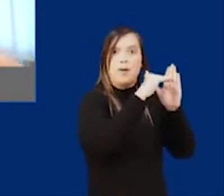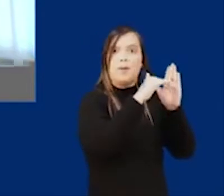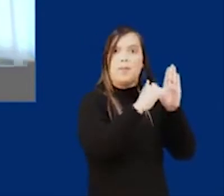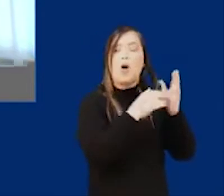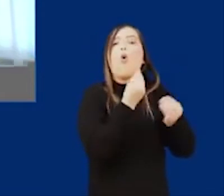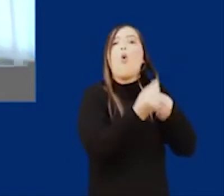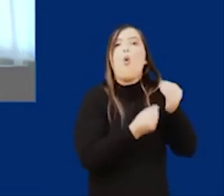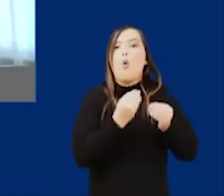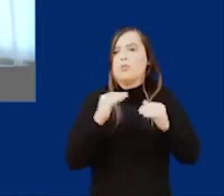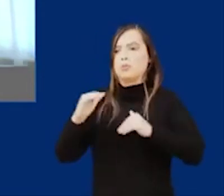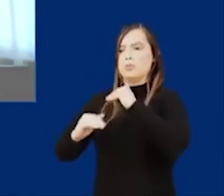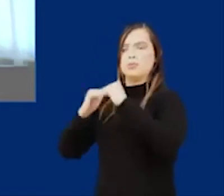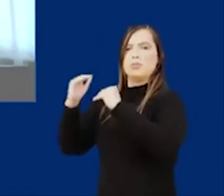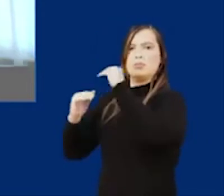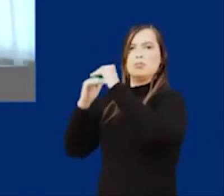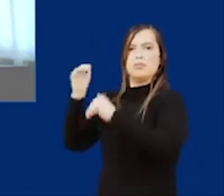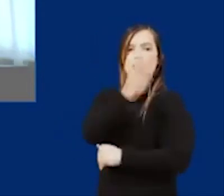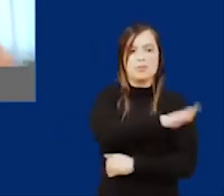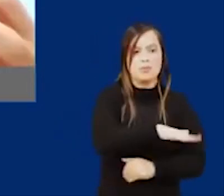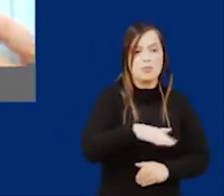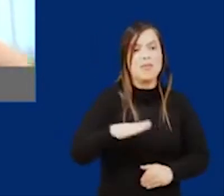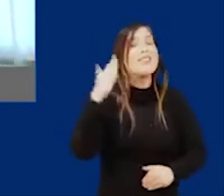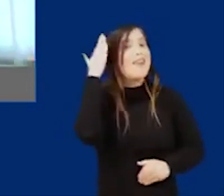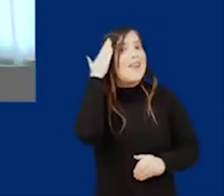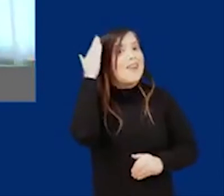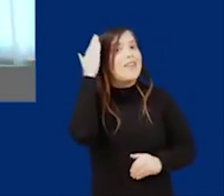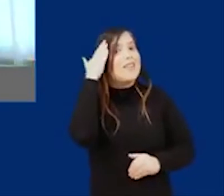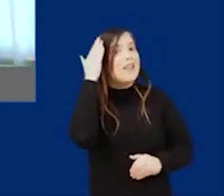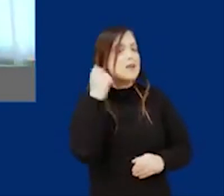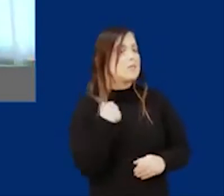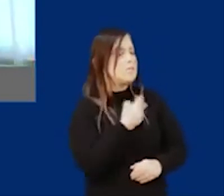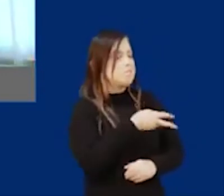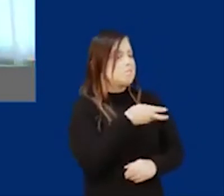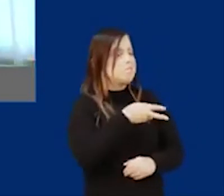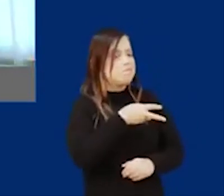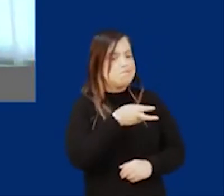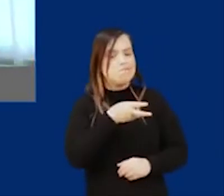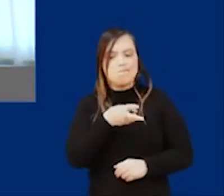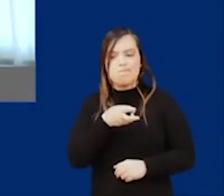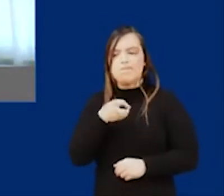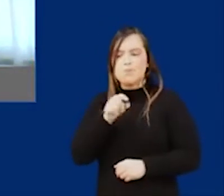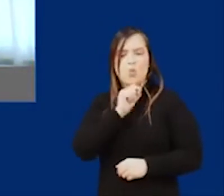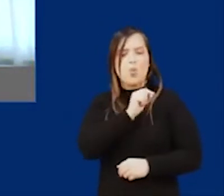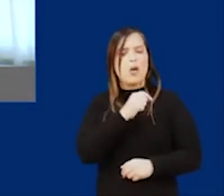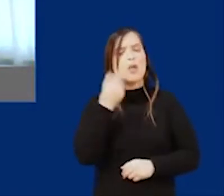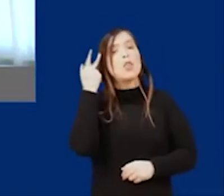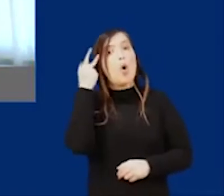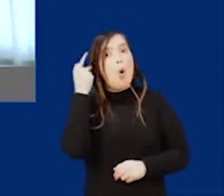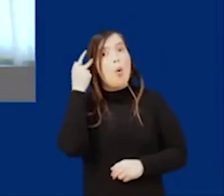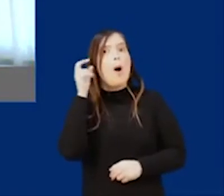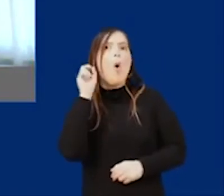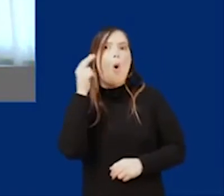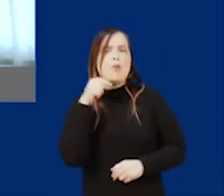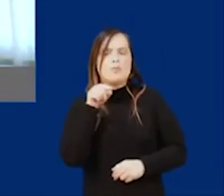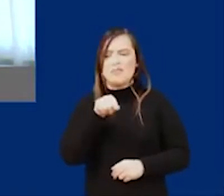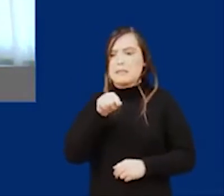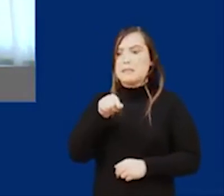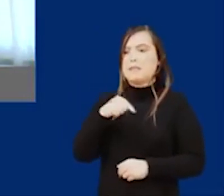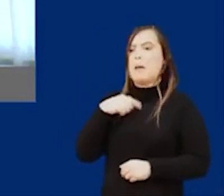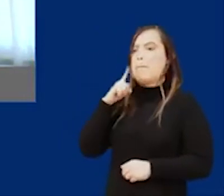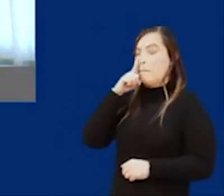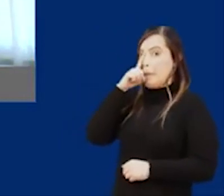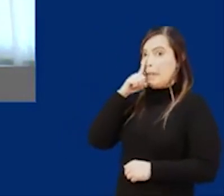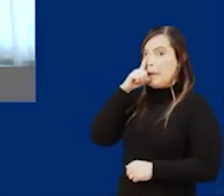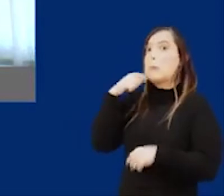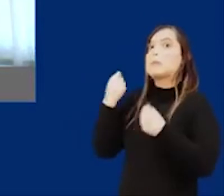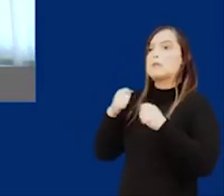e entender o que está acontecendo em cada momento, né? E ir discernindo o que é normal e o que pode ser uma situação de perigo que precisa